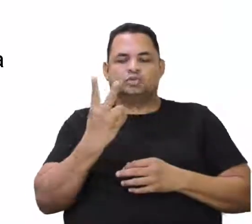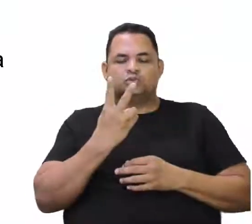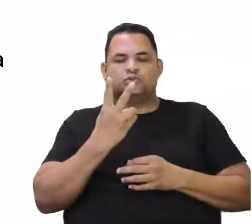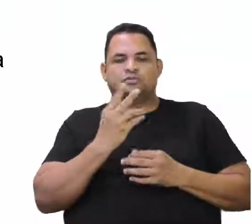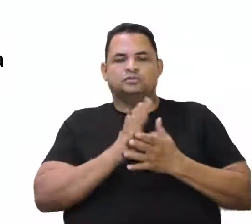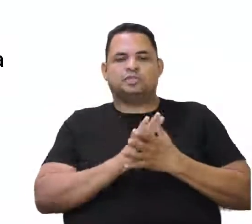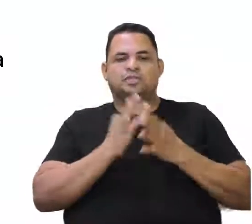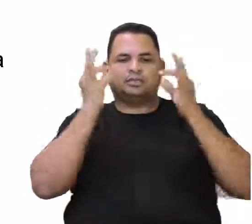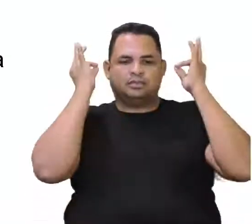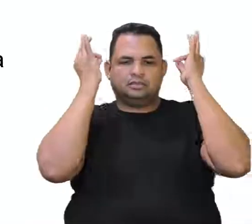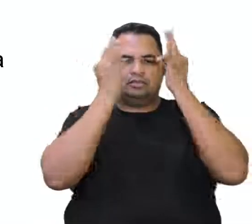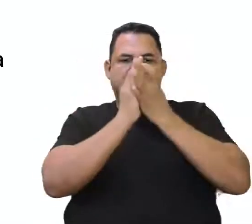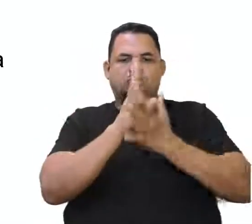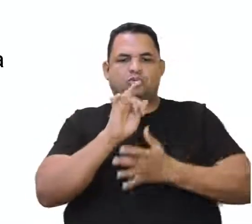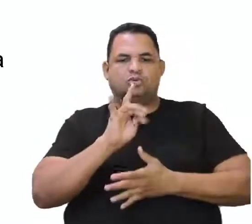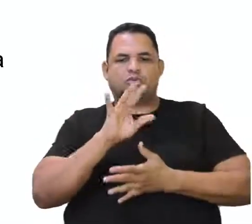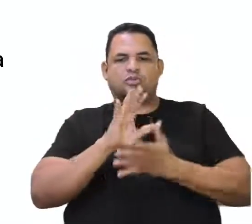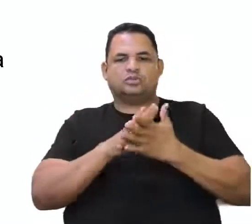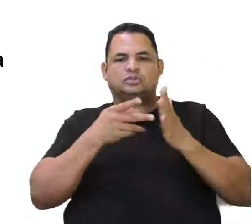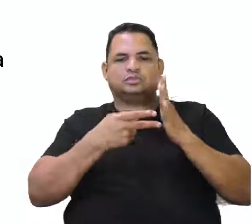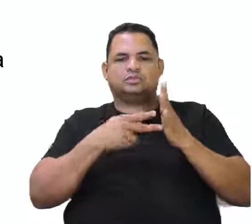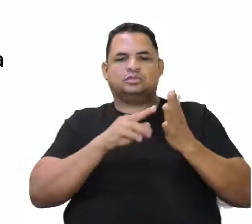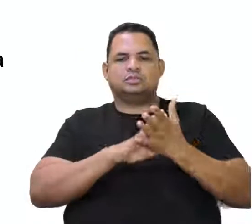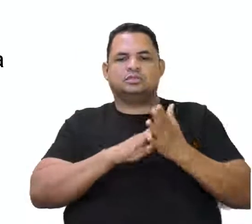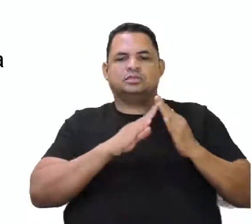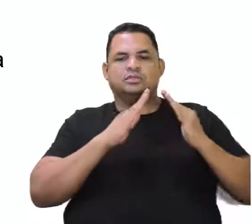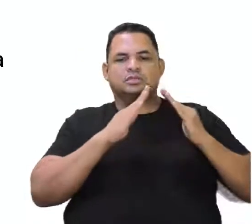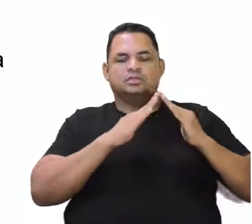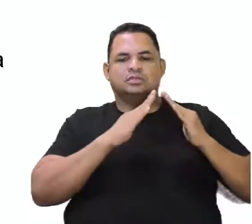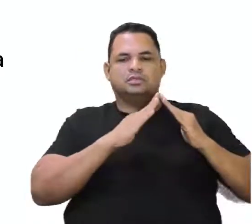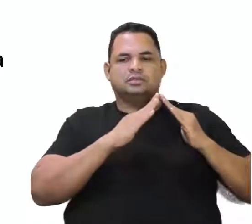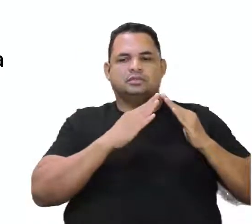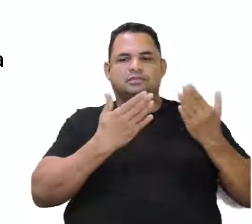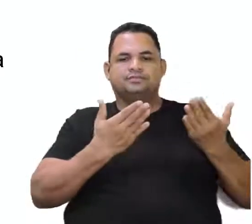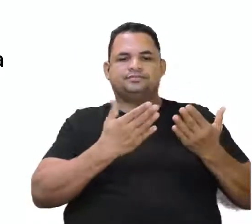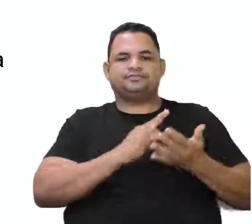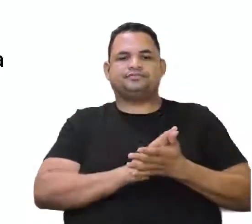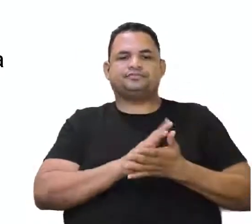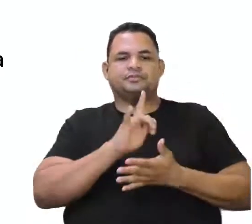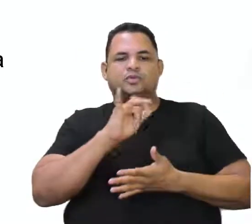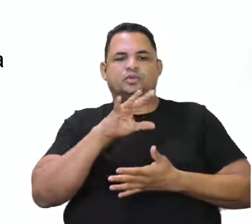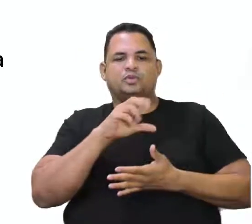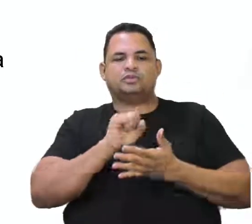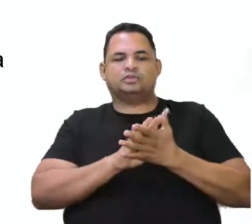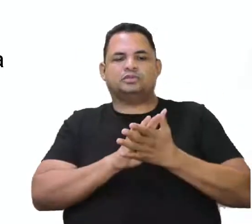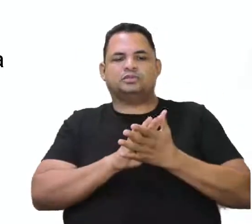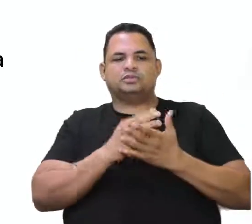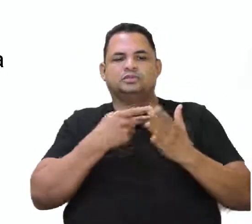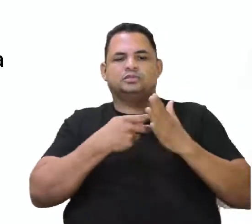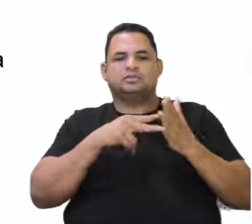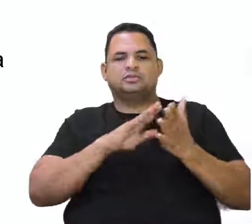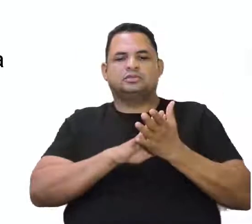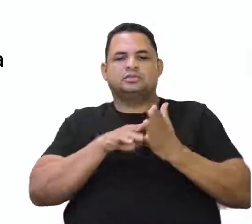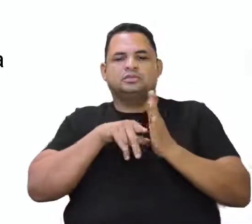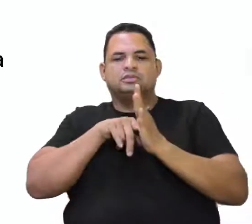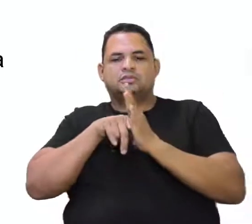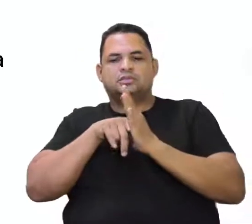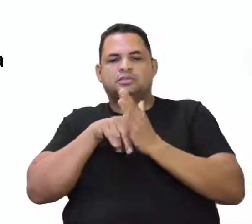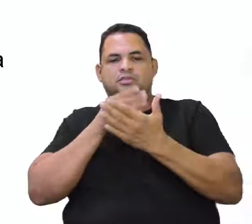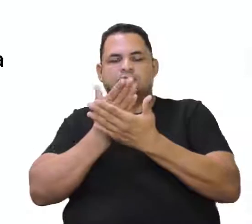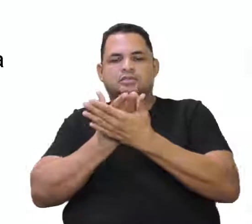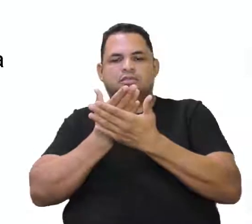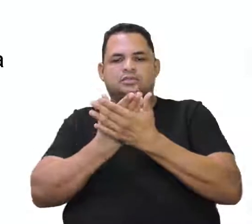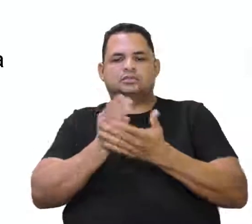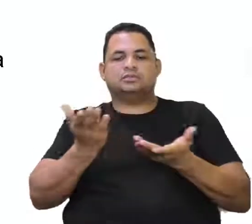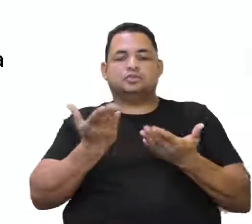palavras gregas. Quem? Oikos, que significa casinha, casa, e logos, que quer dizer estudo. Então, a ecologia é o estudo